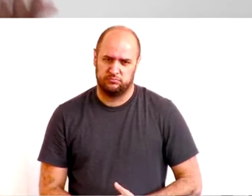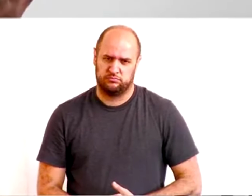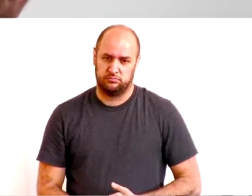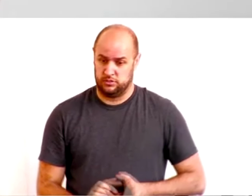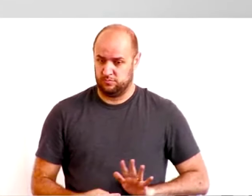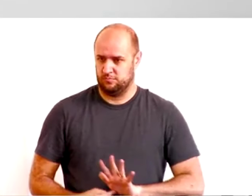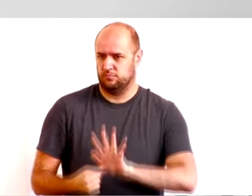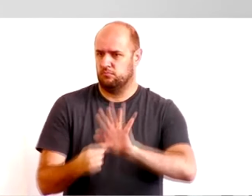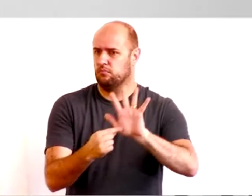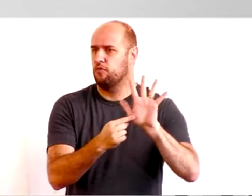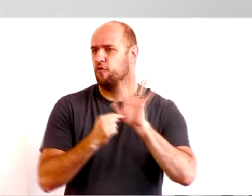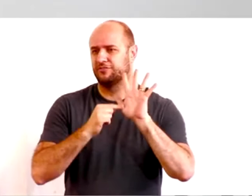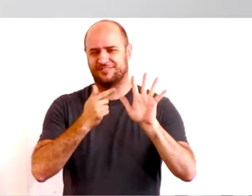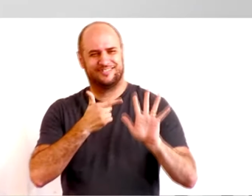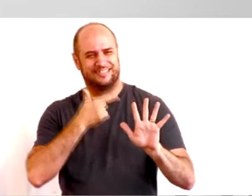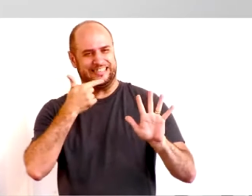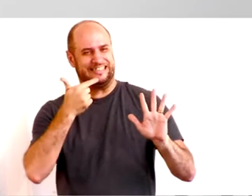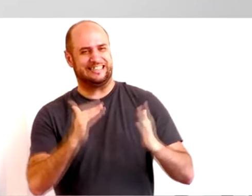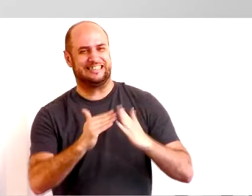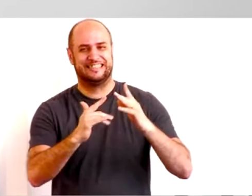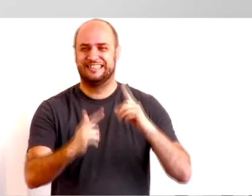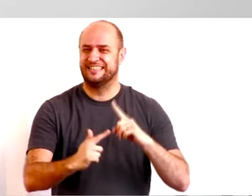Externamente você pode sorrir na igreja,